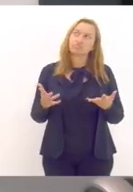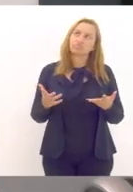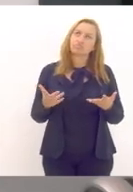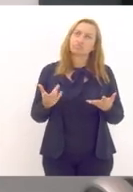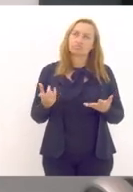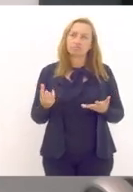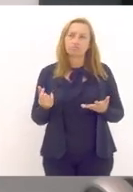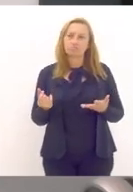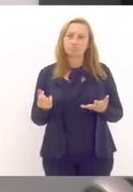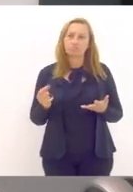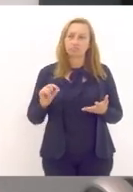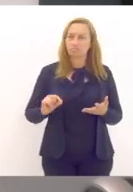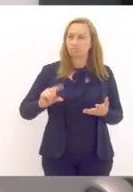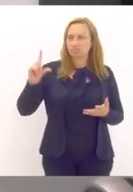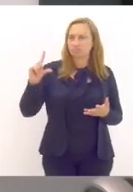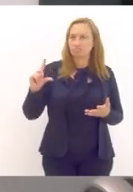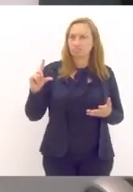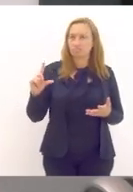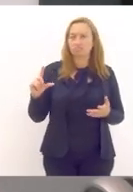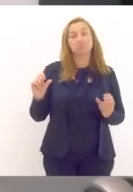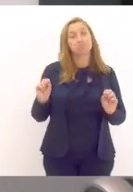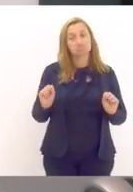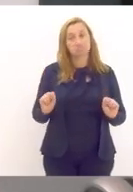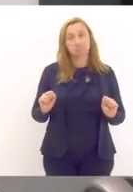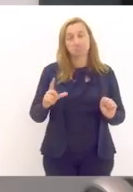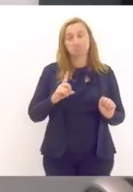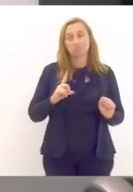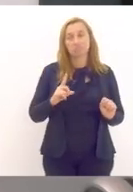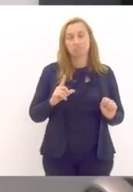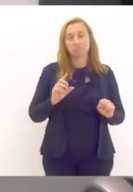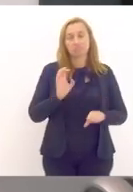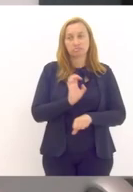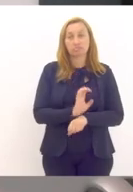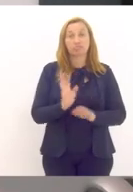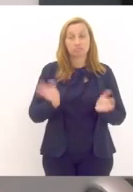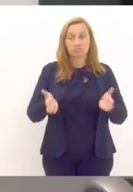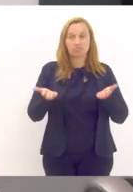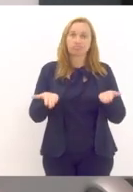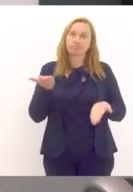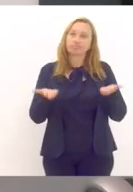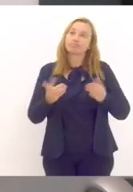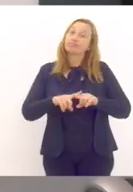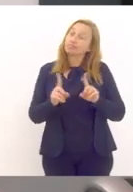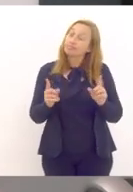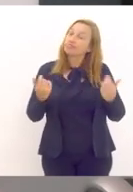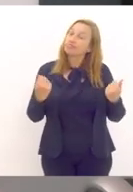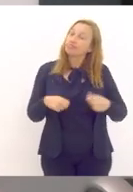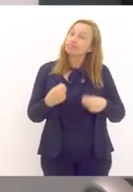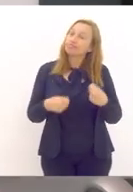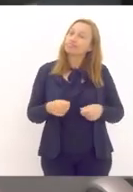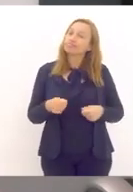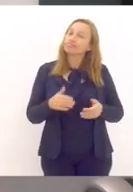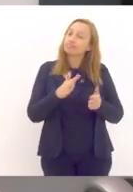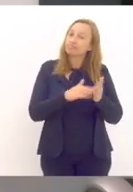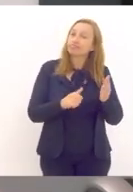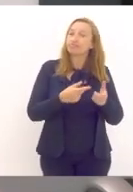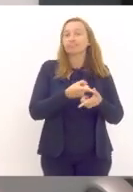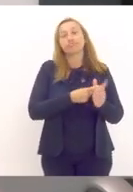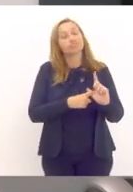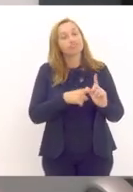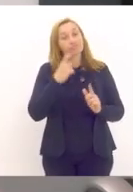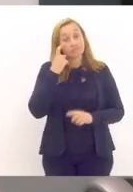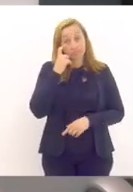receitas extraordinárias que nós possamos ter, o Estado hoje é equilibrado. Mas, para isso, é preciso tirar a dívida. E é por